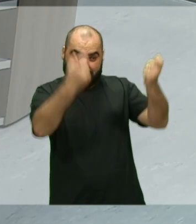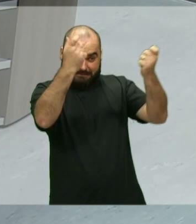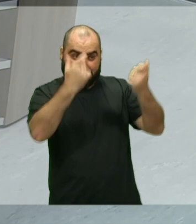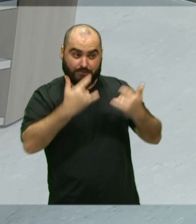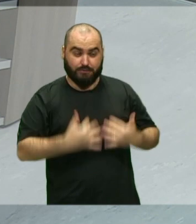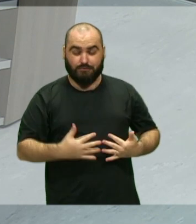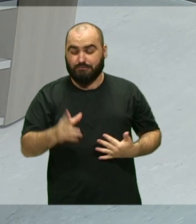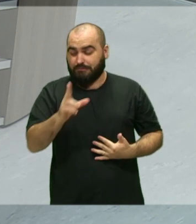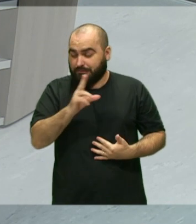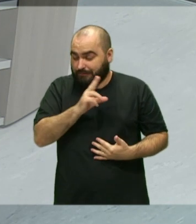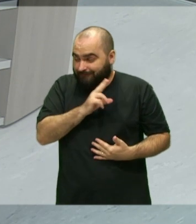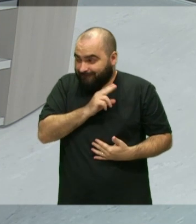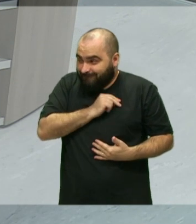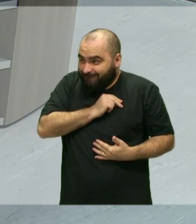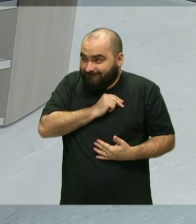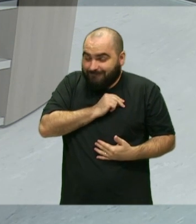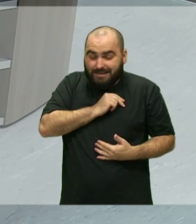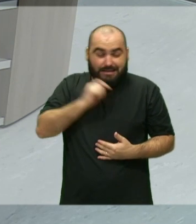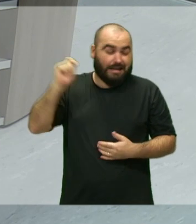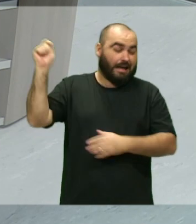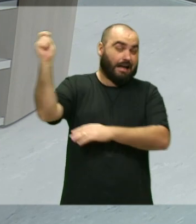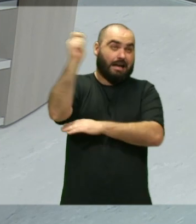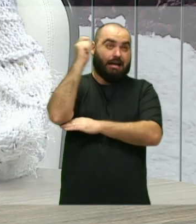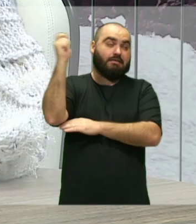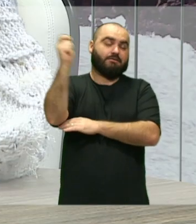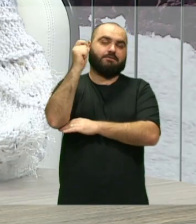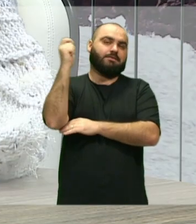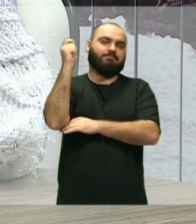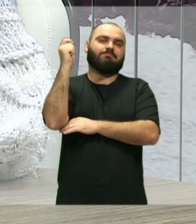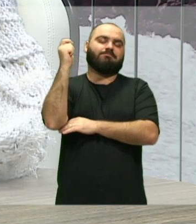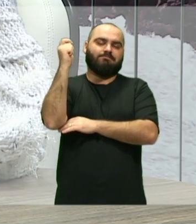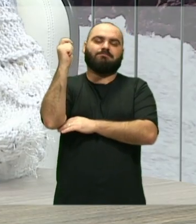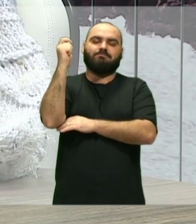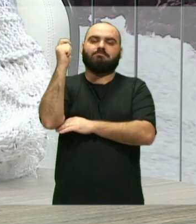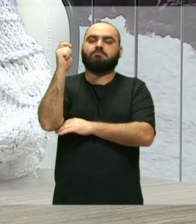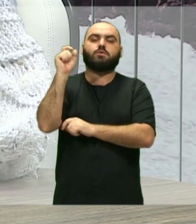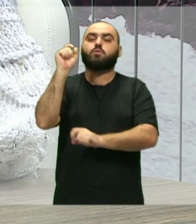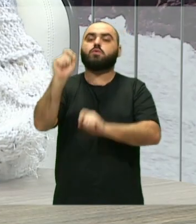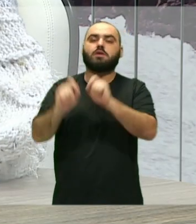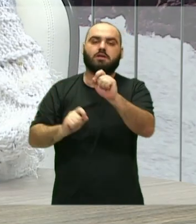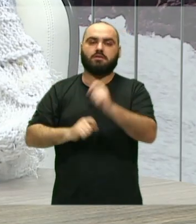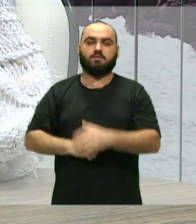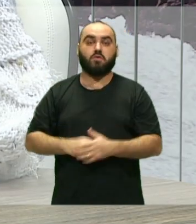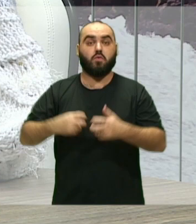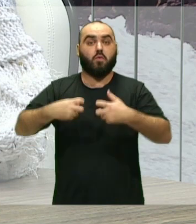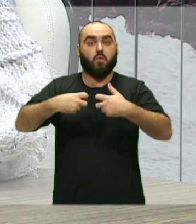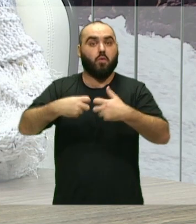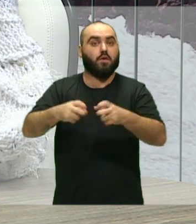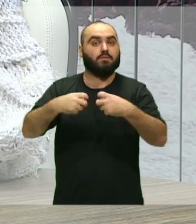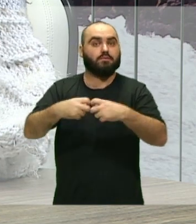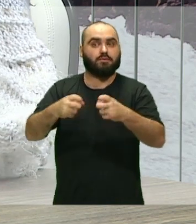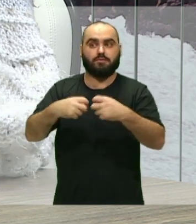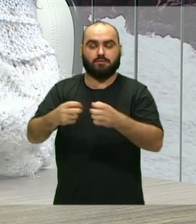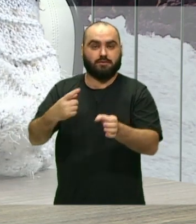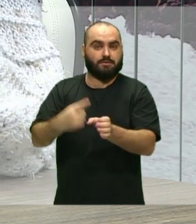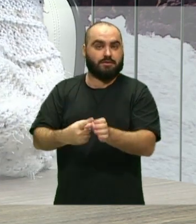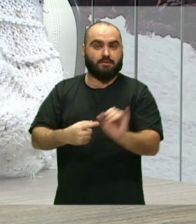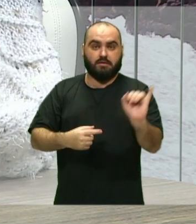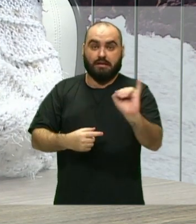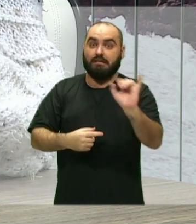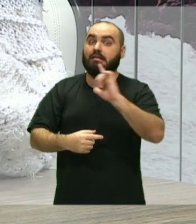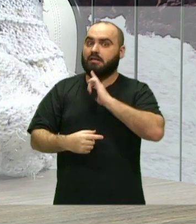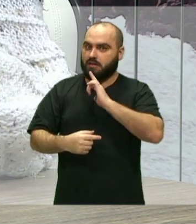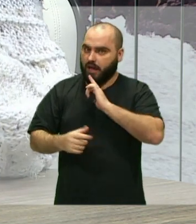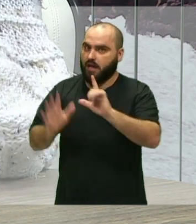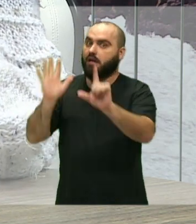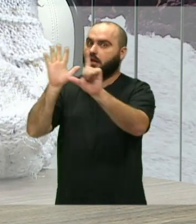assim, tremendamente grave, né? Que é a questão dos ônibus urbanos aqui. Apesar de existir uma lei,